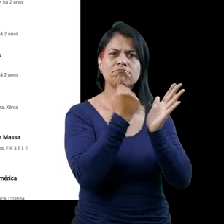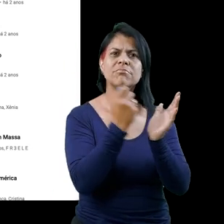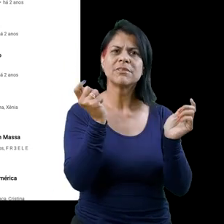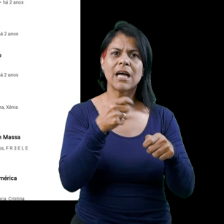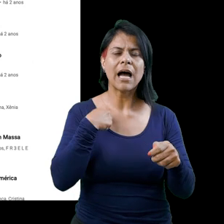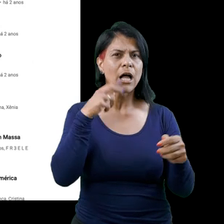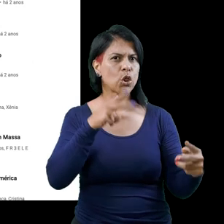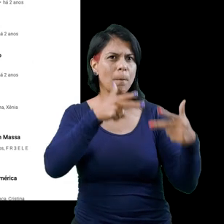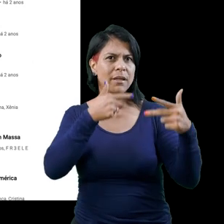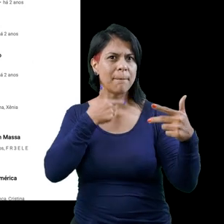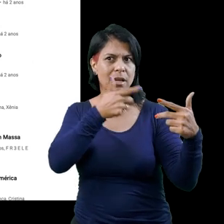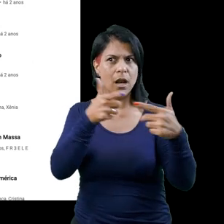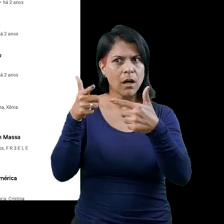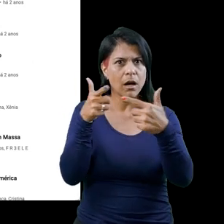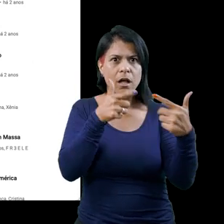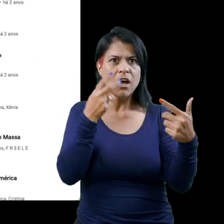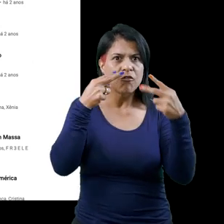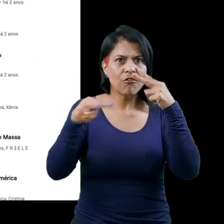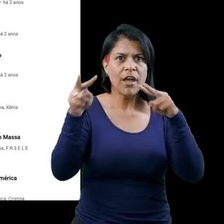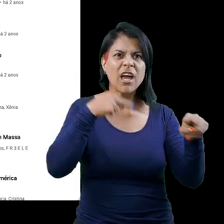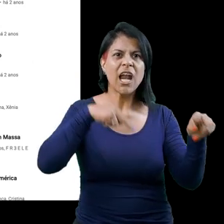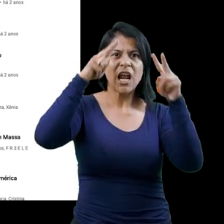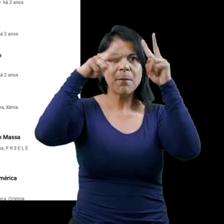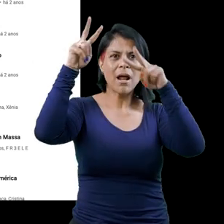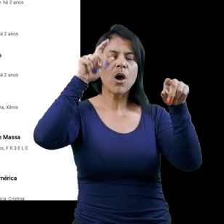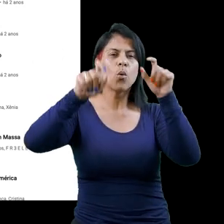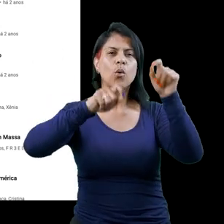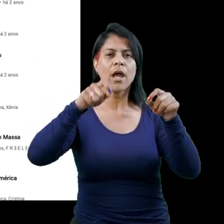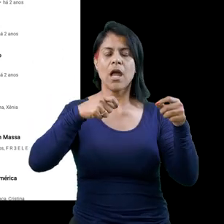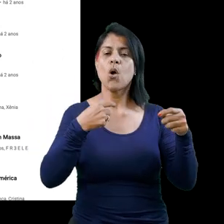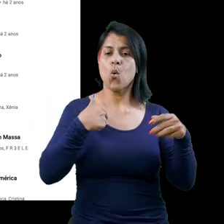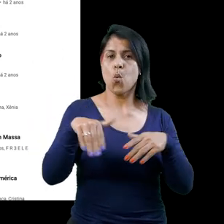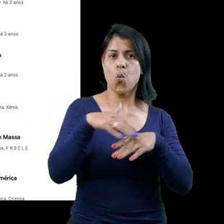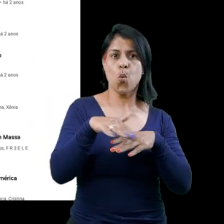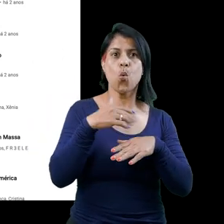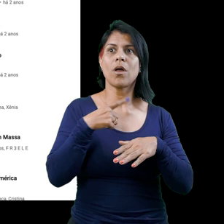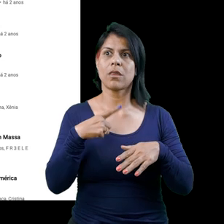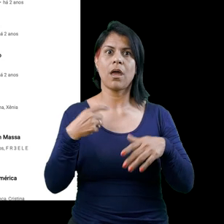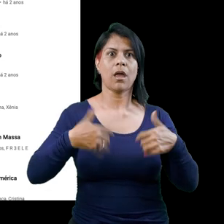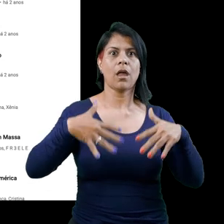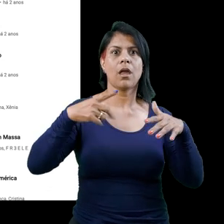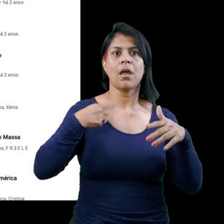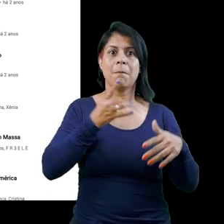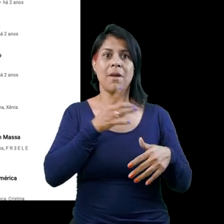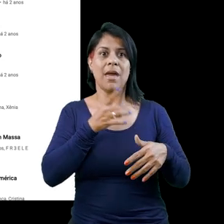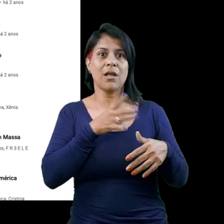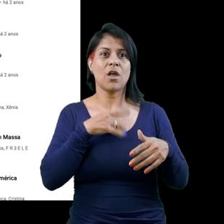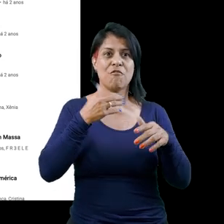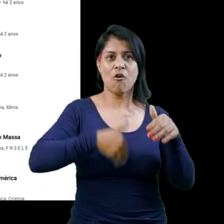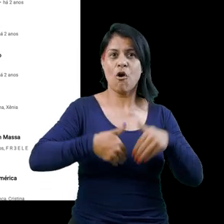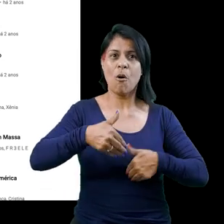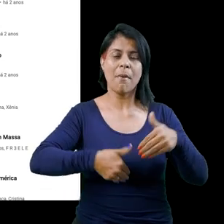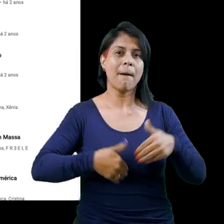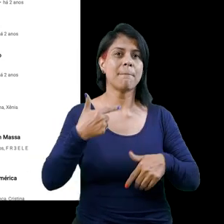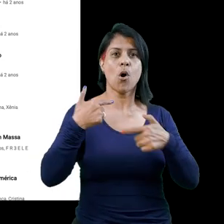mirado na cara do povo que habita ao lado de cá. Vem te lembrar que as suas ainda sente o peso do medo da fome e desprezo. A morte metralha desencarroça, nos